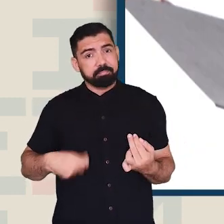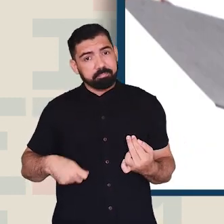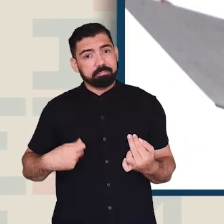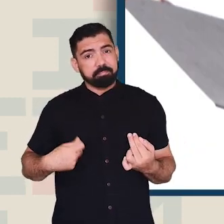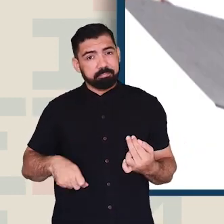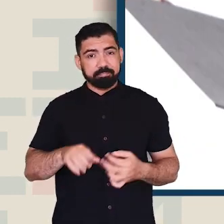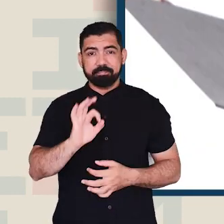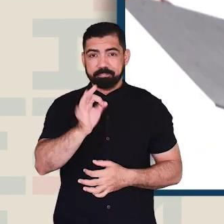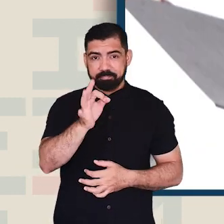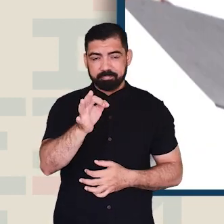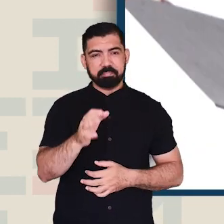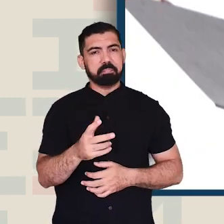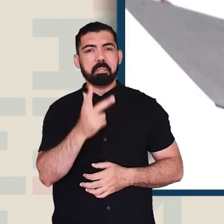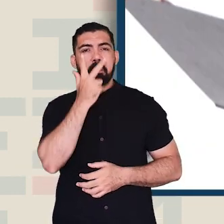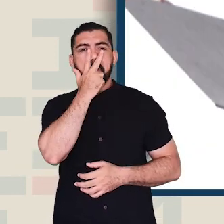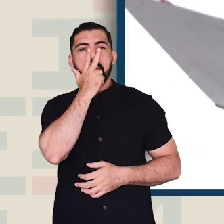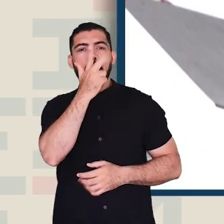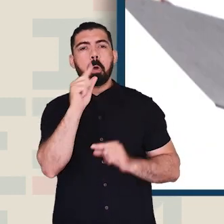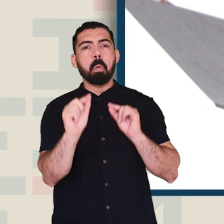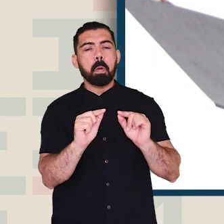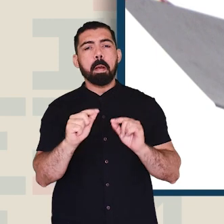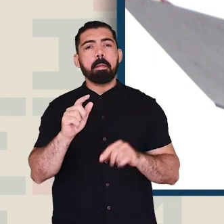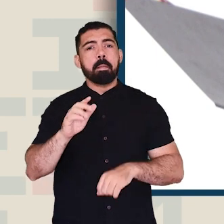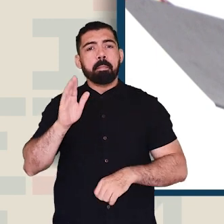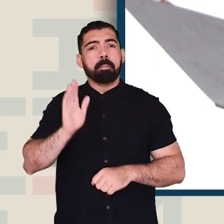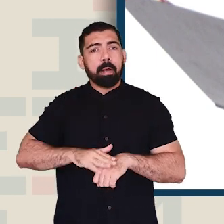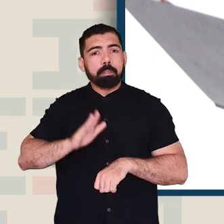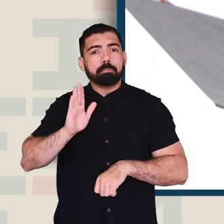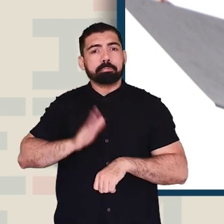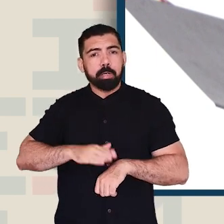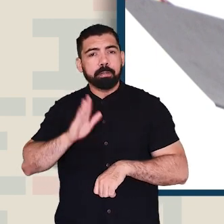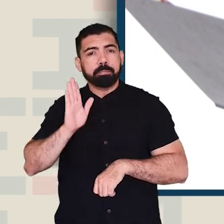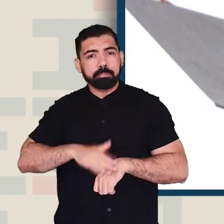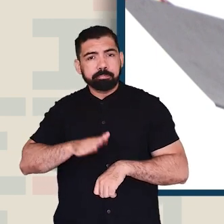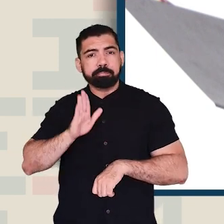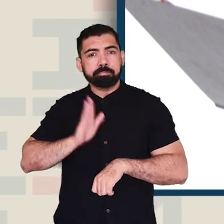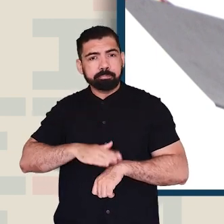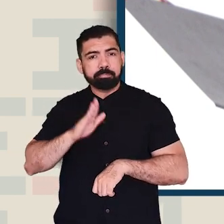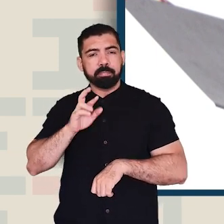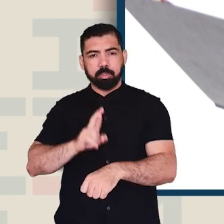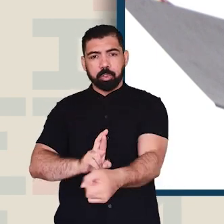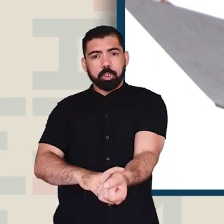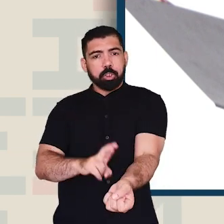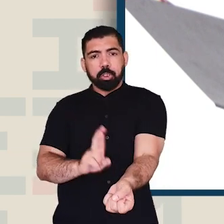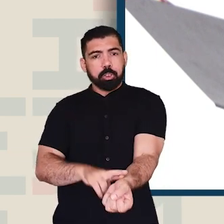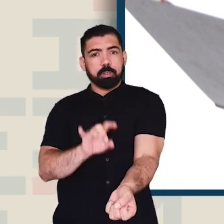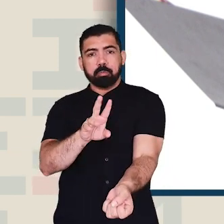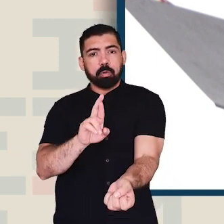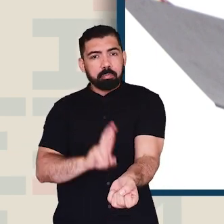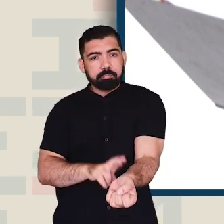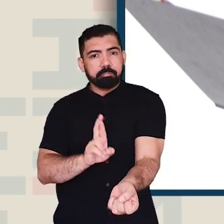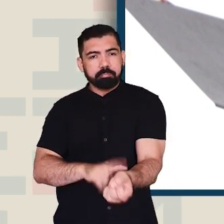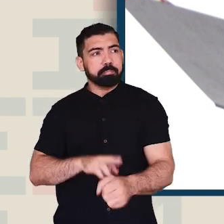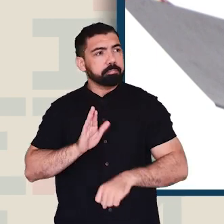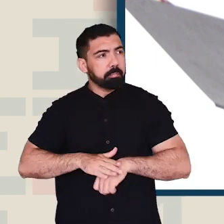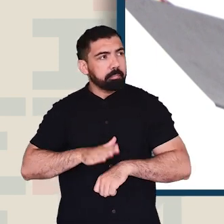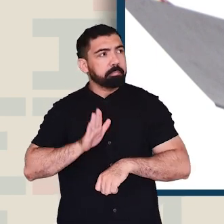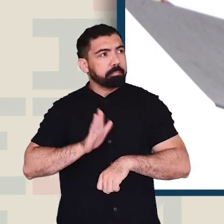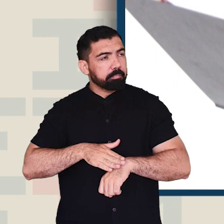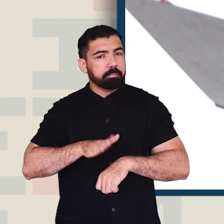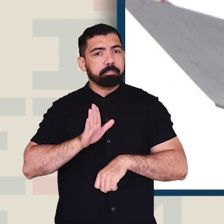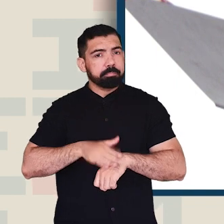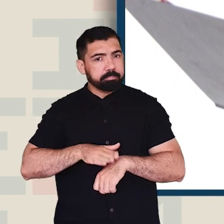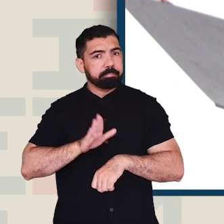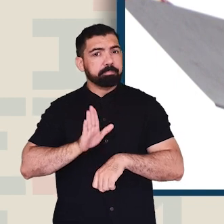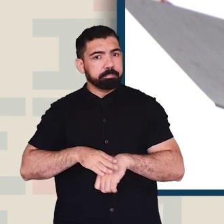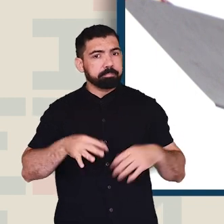Era uma coisa que praticamente era mais um instrumento marcante de ritmo porque praticamente é um instrumento melódico, né? E